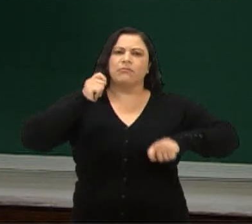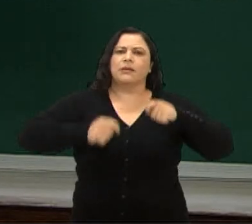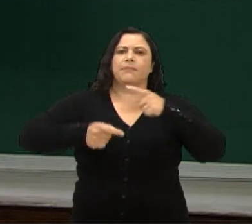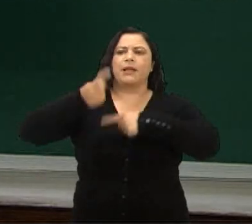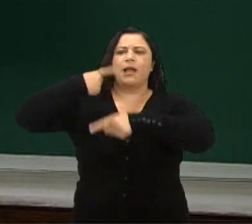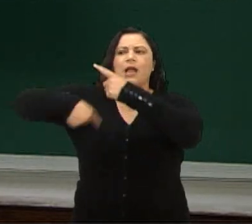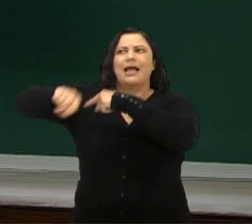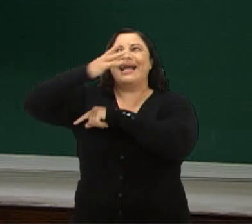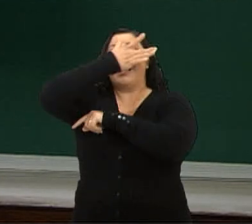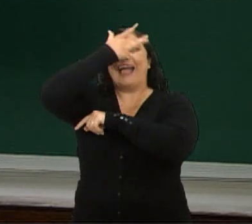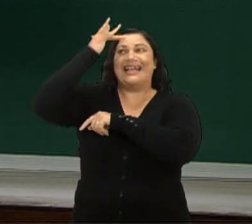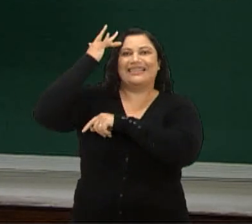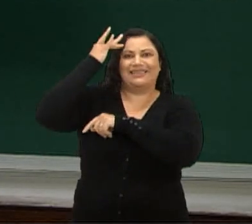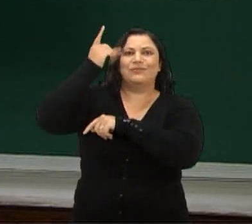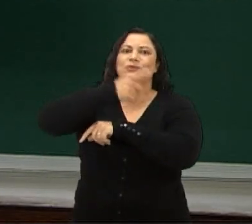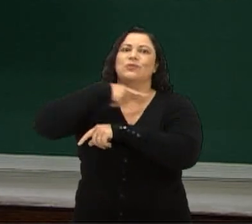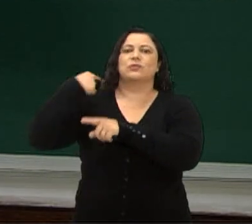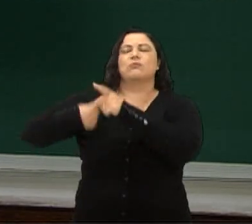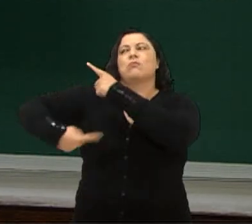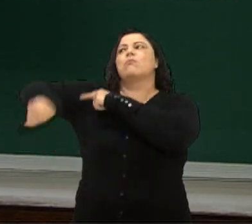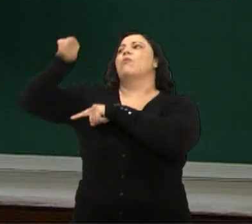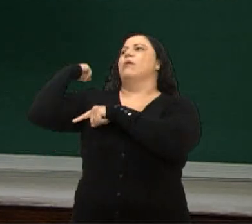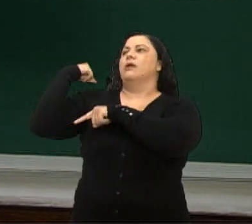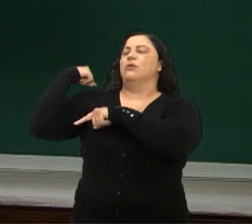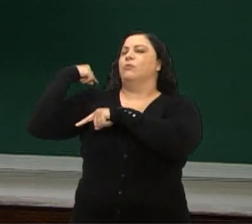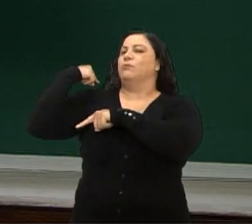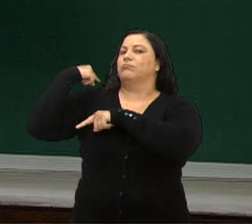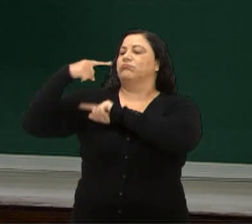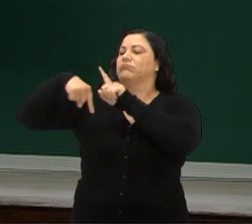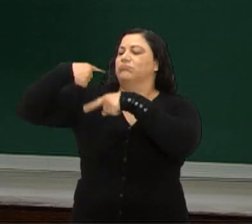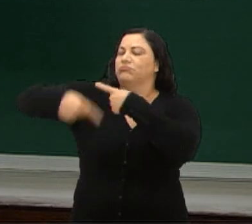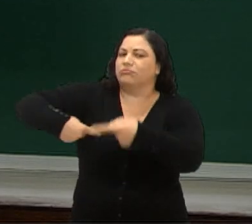que é passado através das gerações. Legal isso, não?